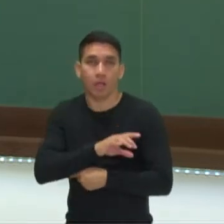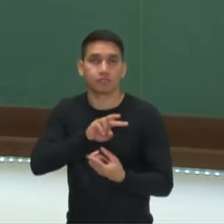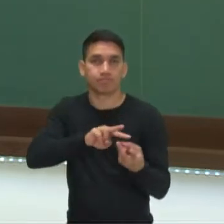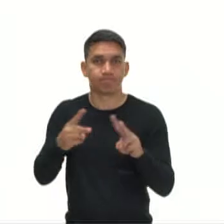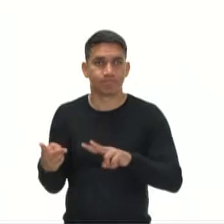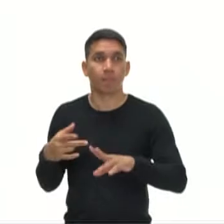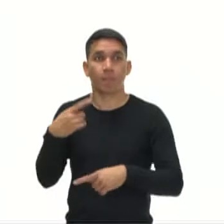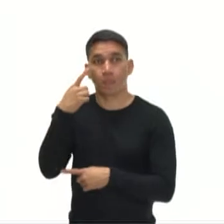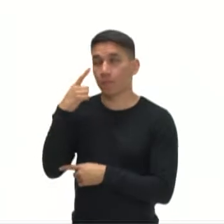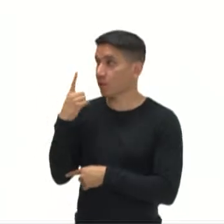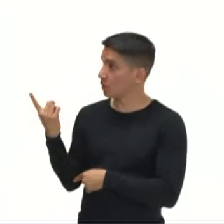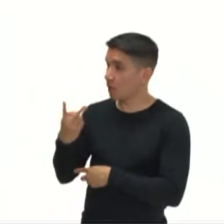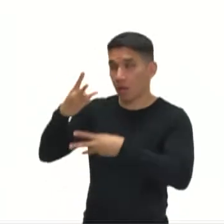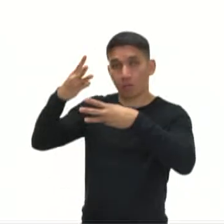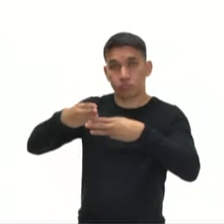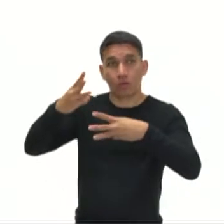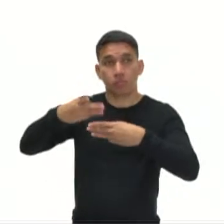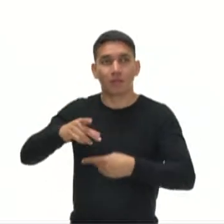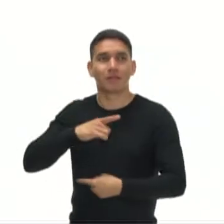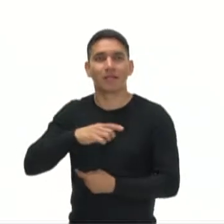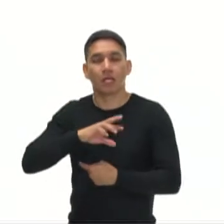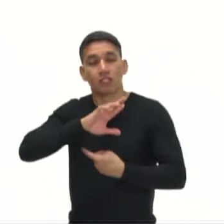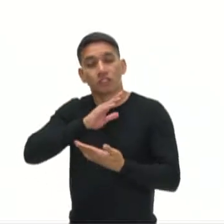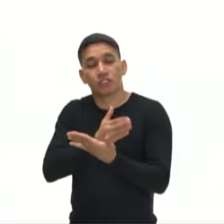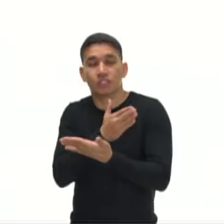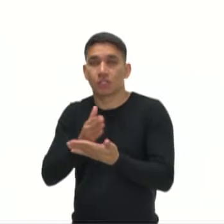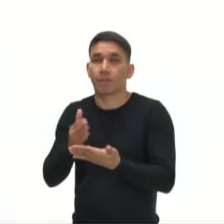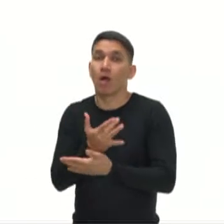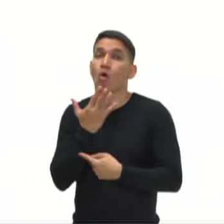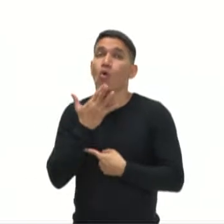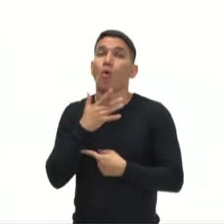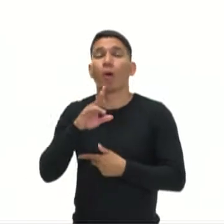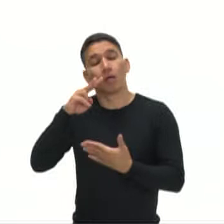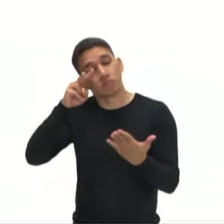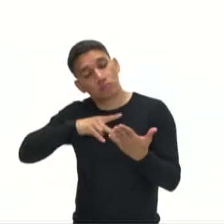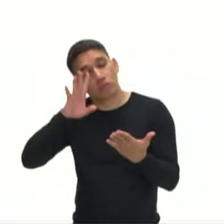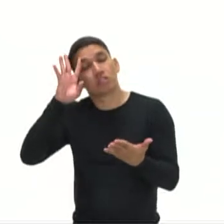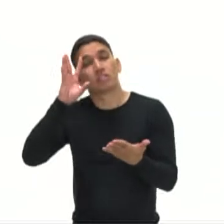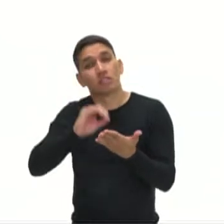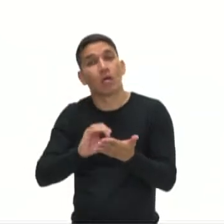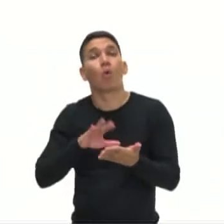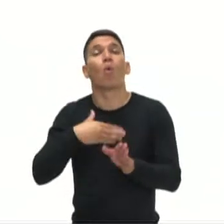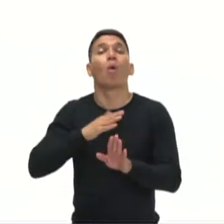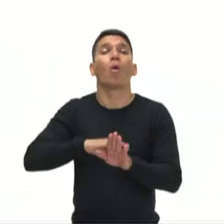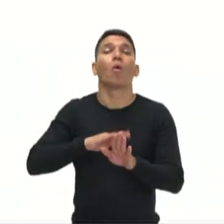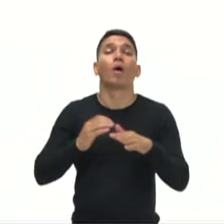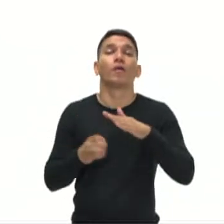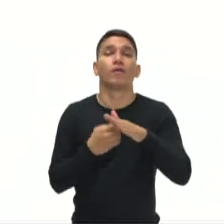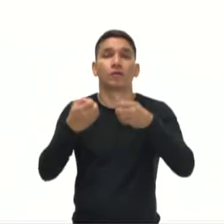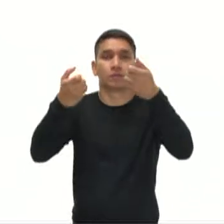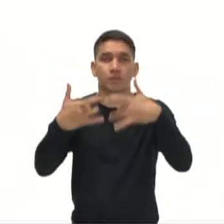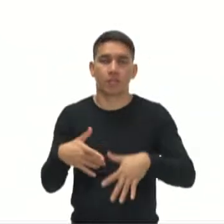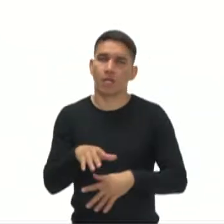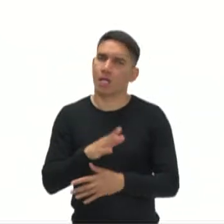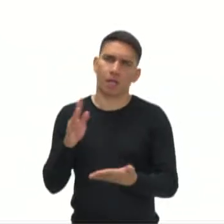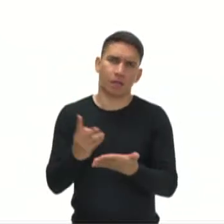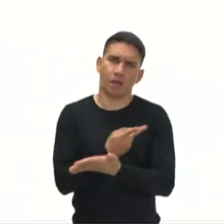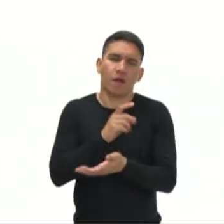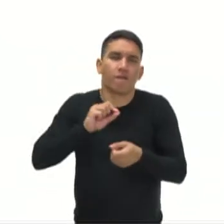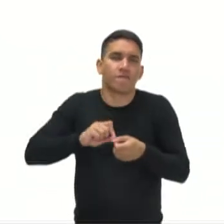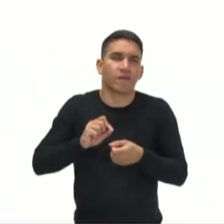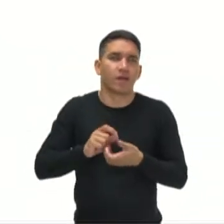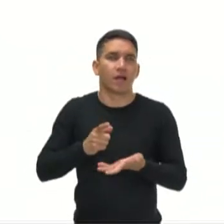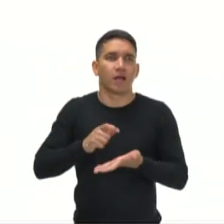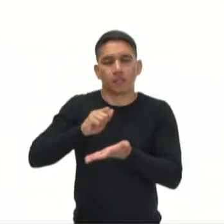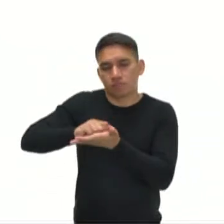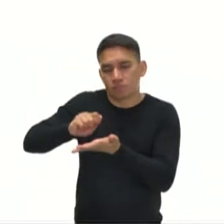Normalmente esse resistor eletrônico ele vem com código de cores, para você ler qual é o valor que o fabricante está indicando. Em vez do fabricante escrever, que seria ruim, né?